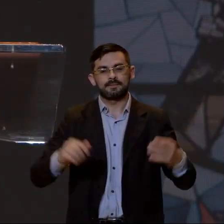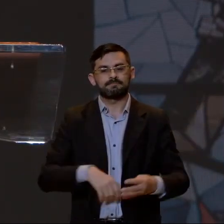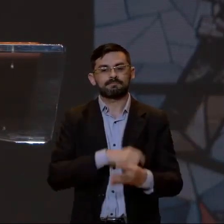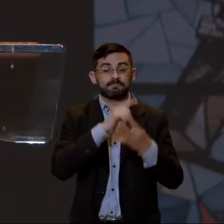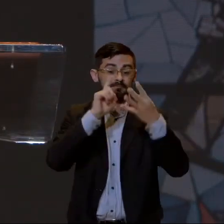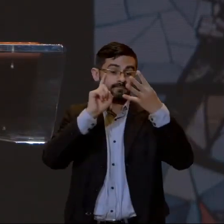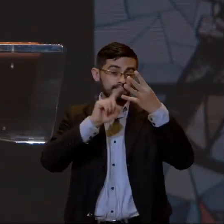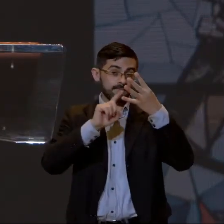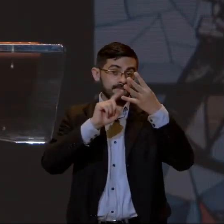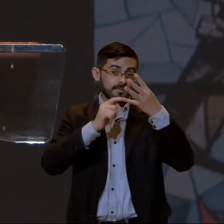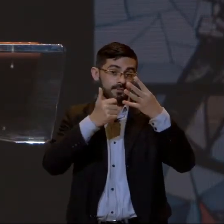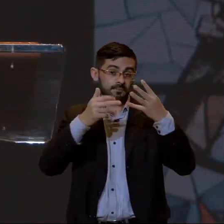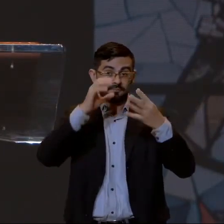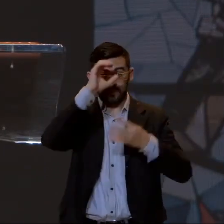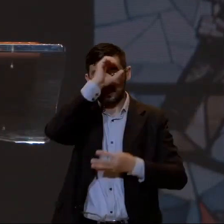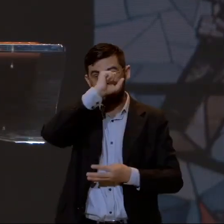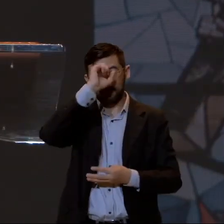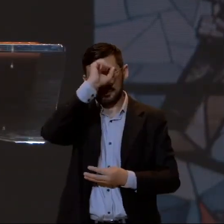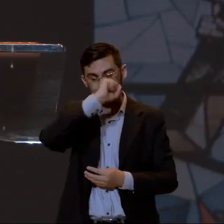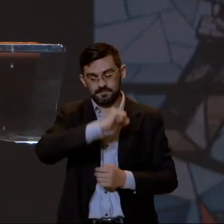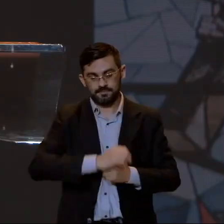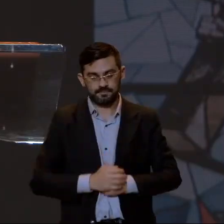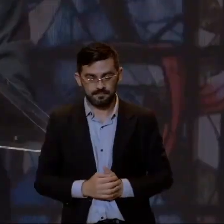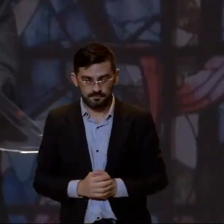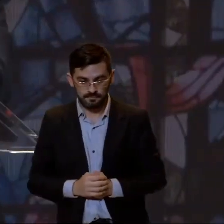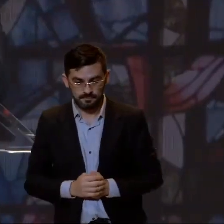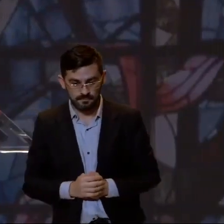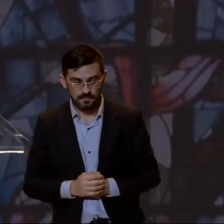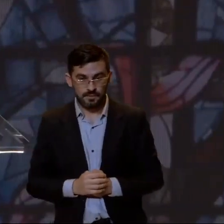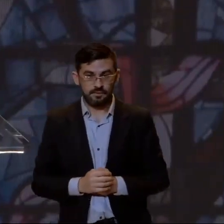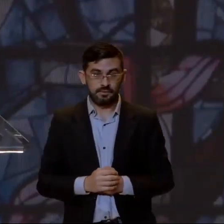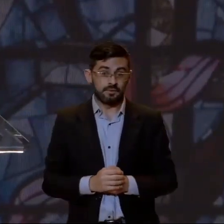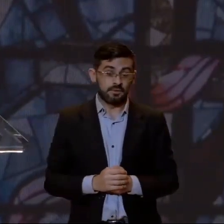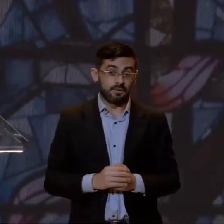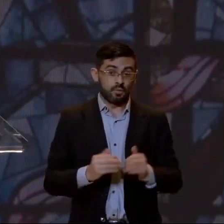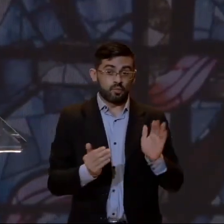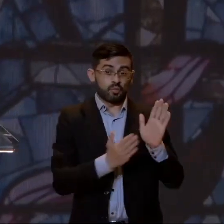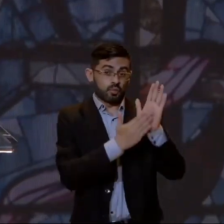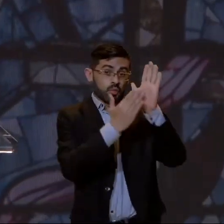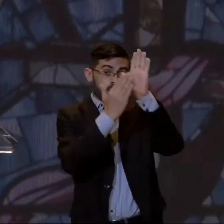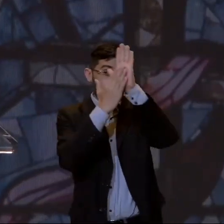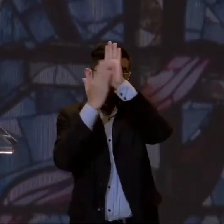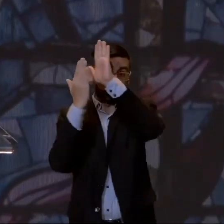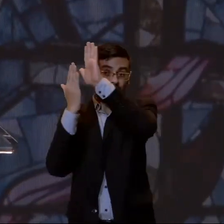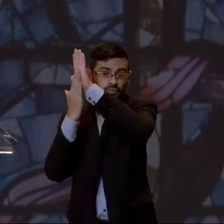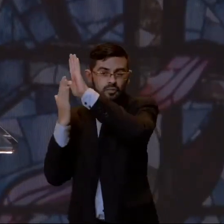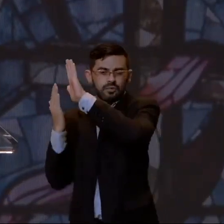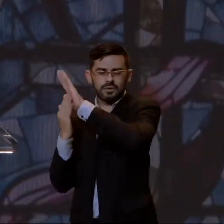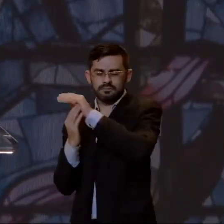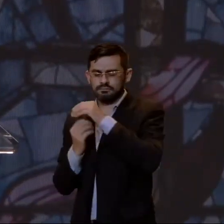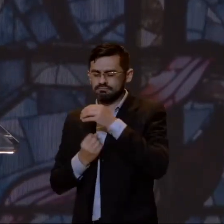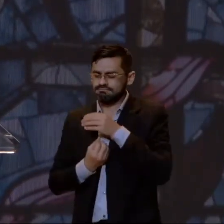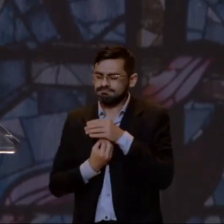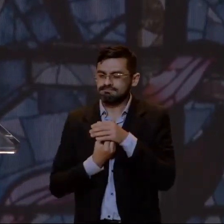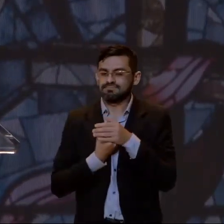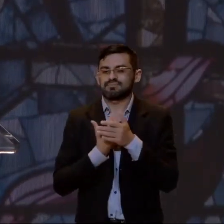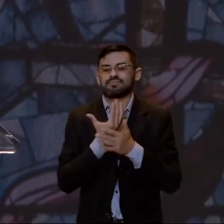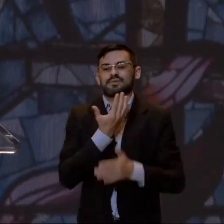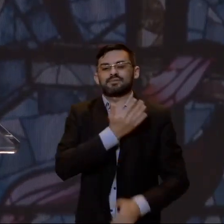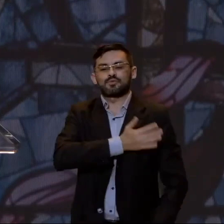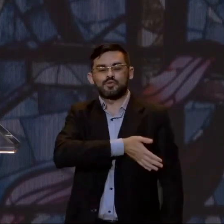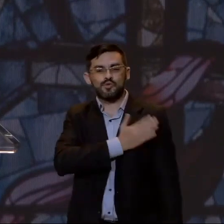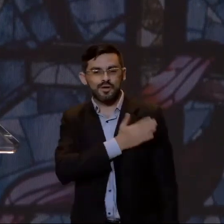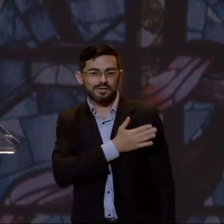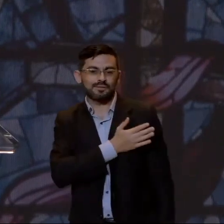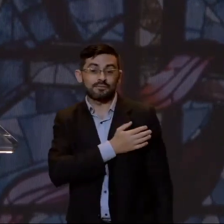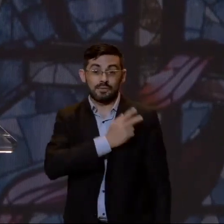Quarta e última lição para hoje: o louvor que brota do coração de